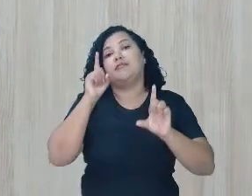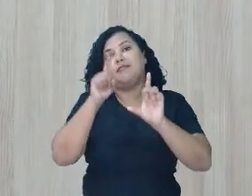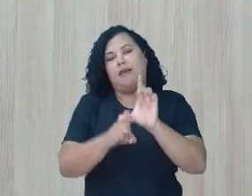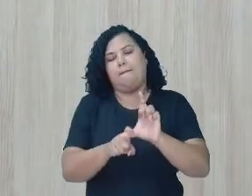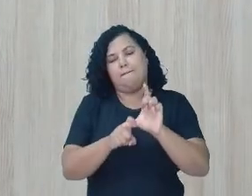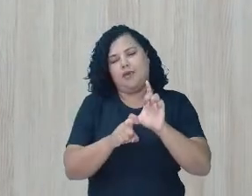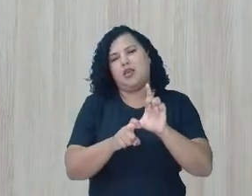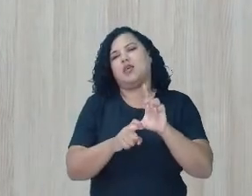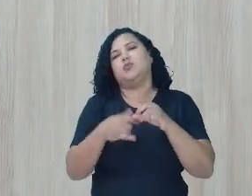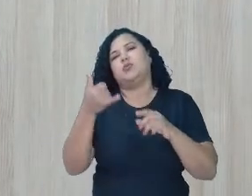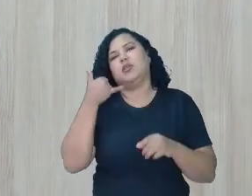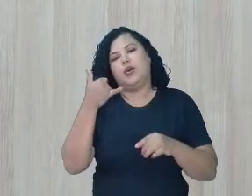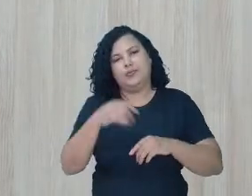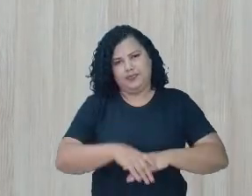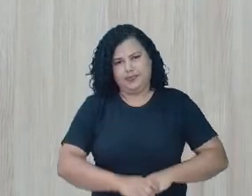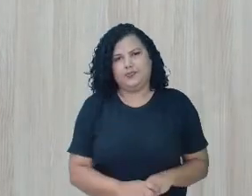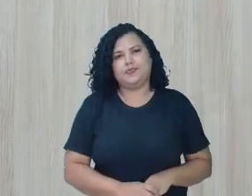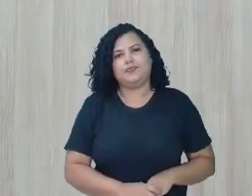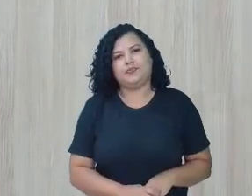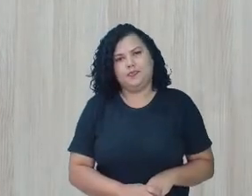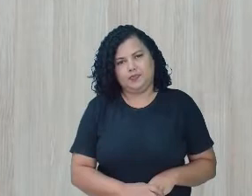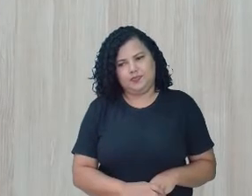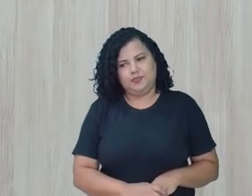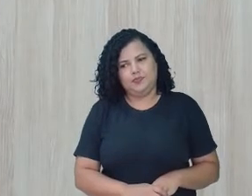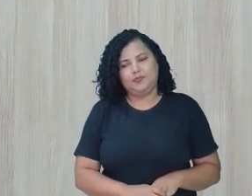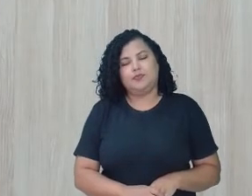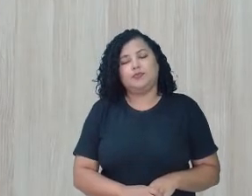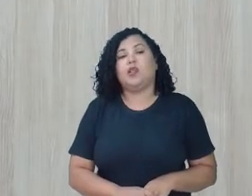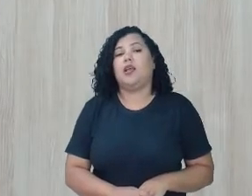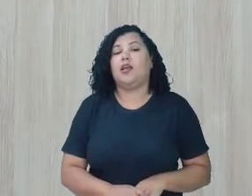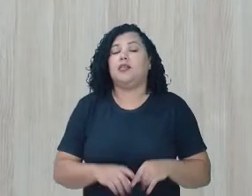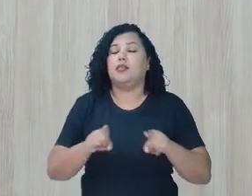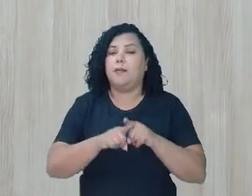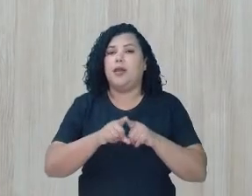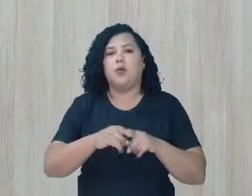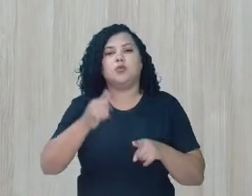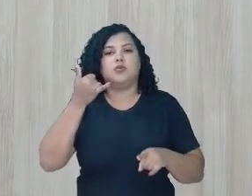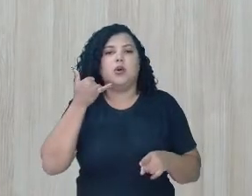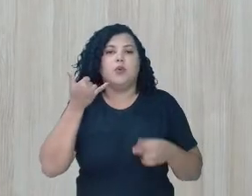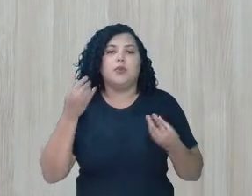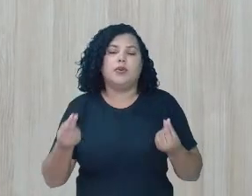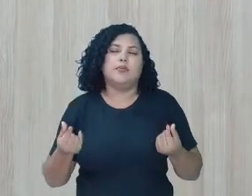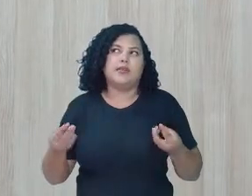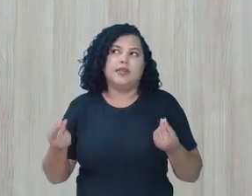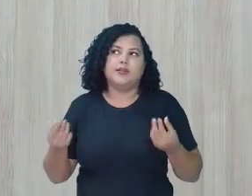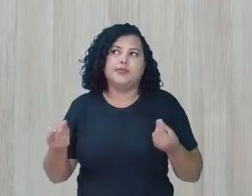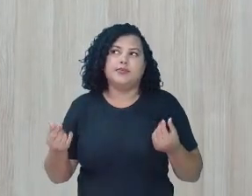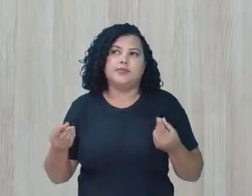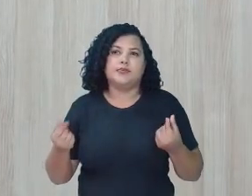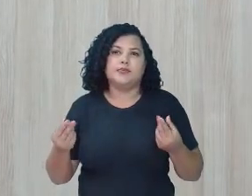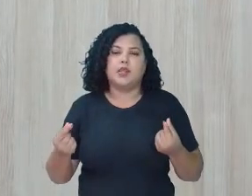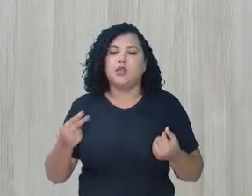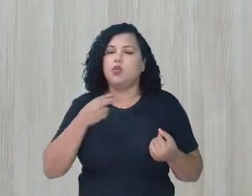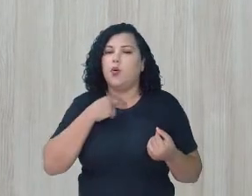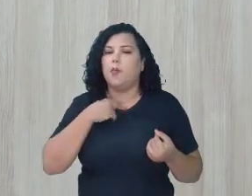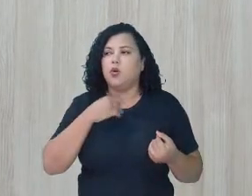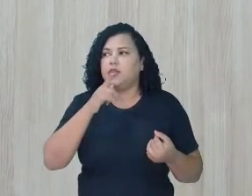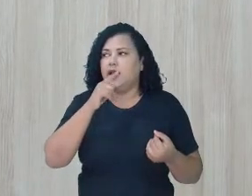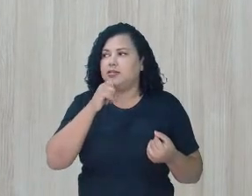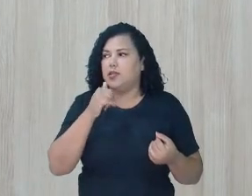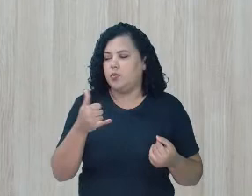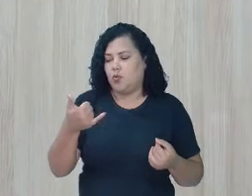celular, em como o celular não é capaz de ser molhado e